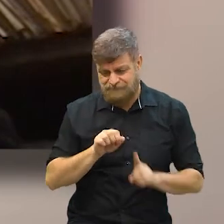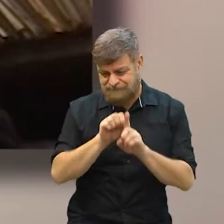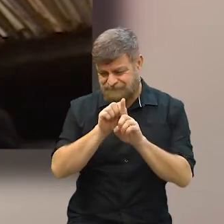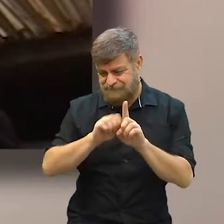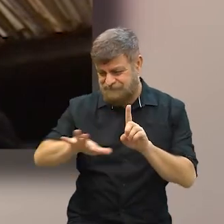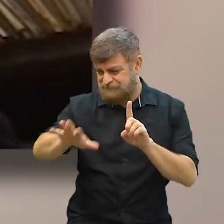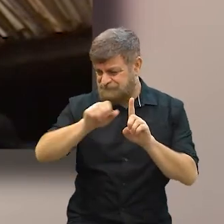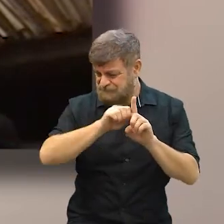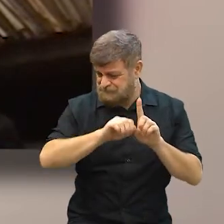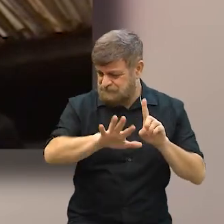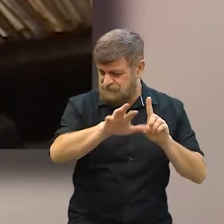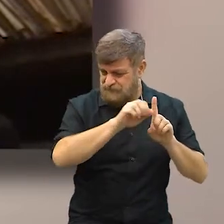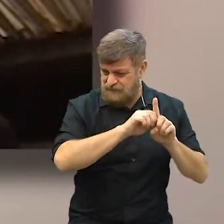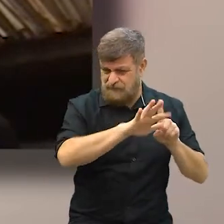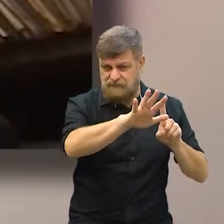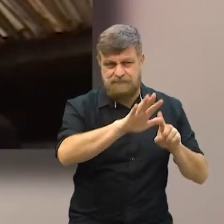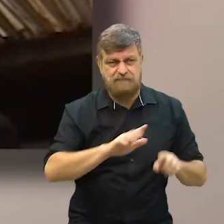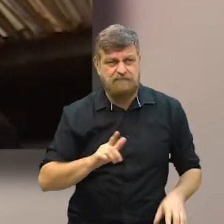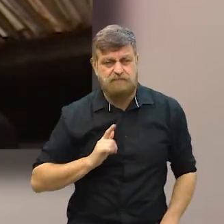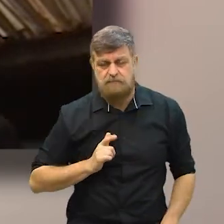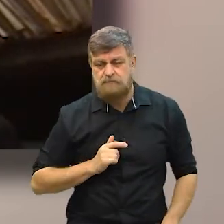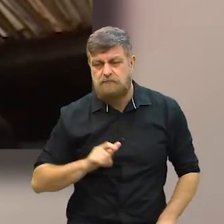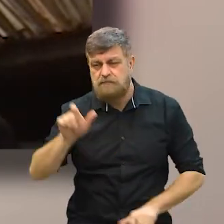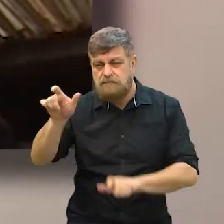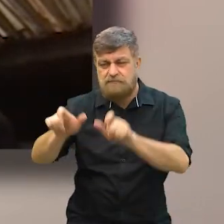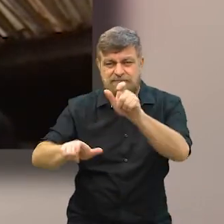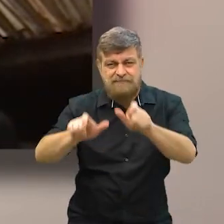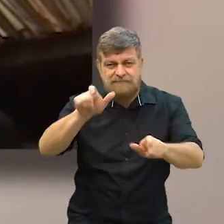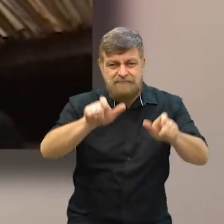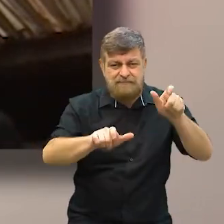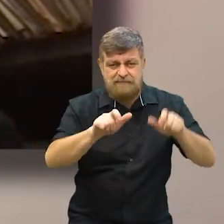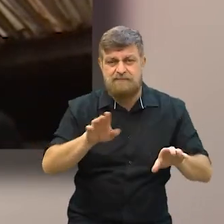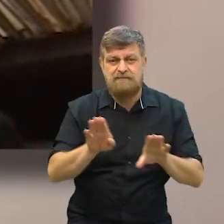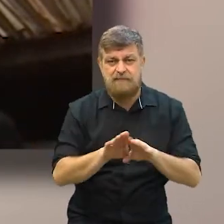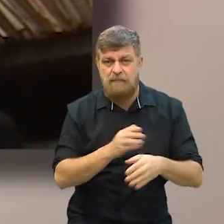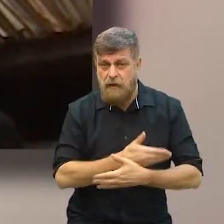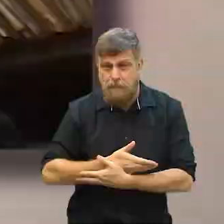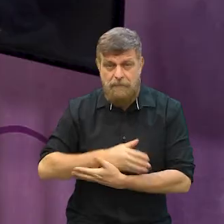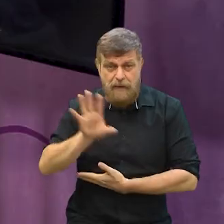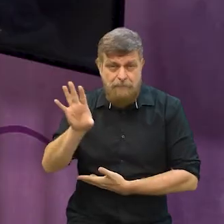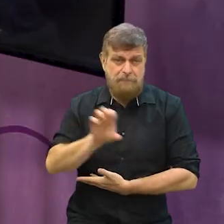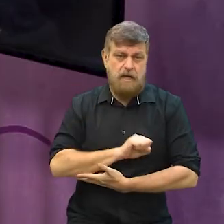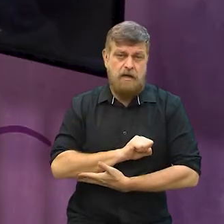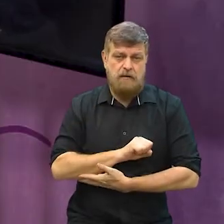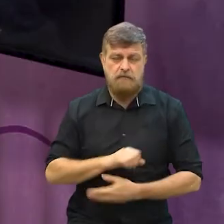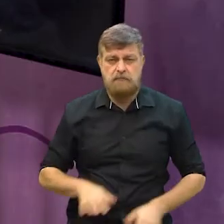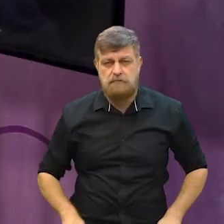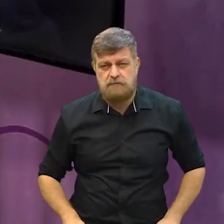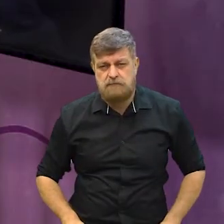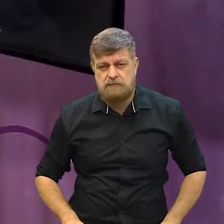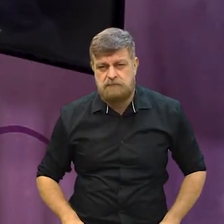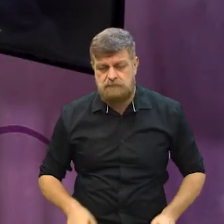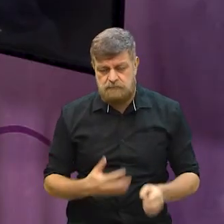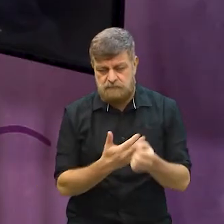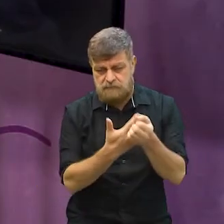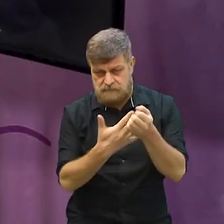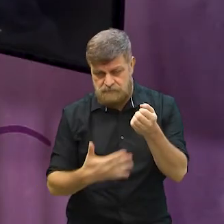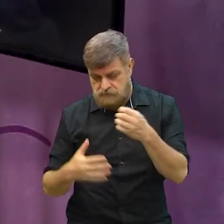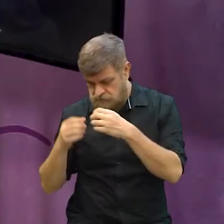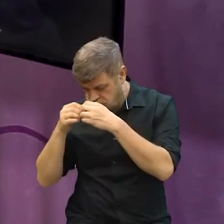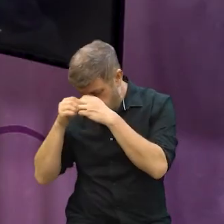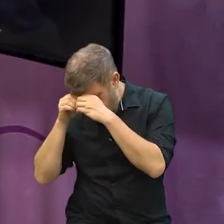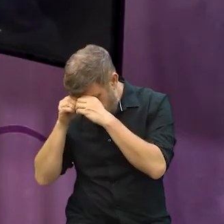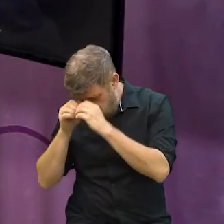a transmissão para outras pessoas, inclusive a transmissão fetal. E doutor, um exame de sangue